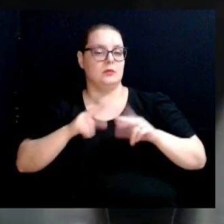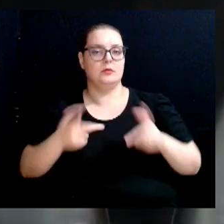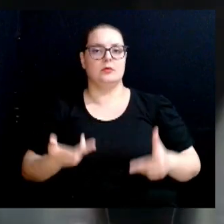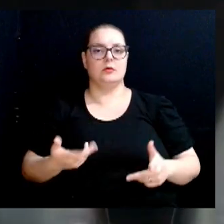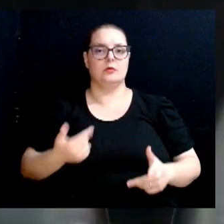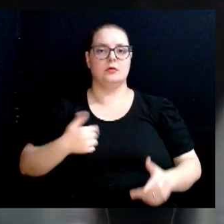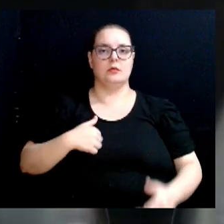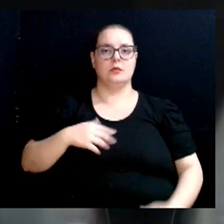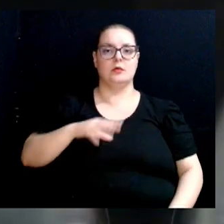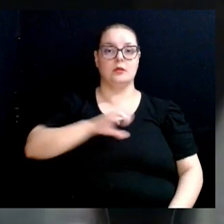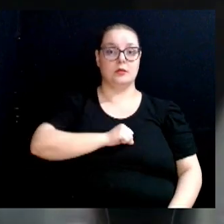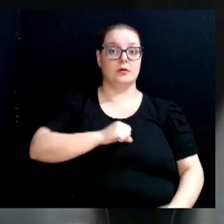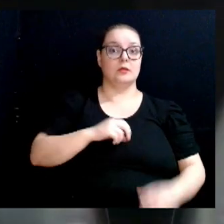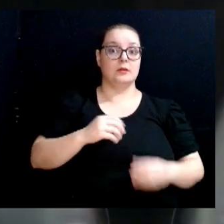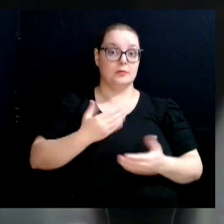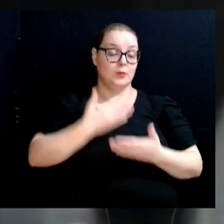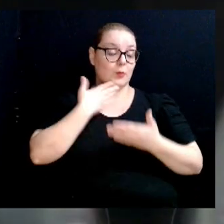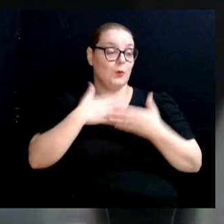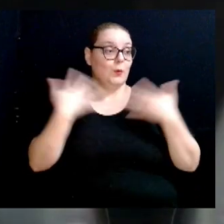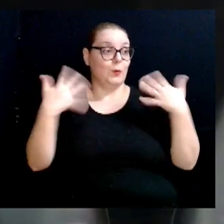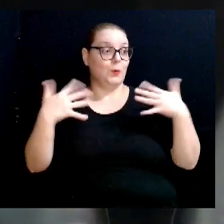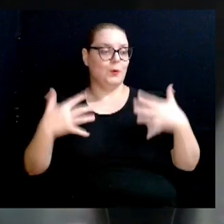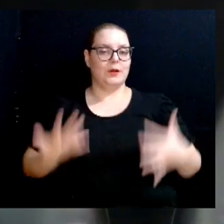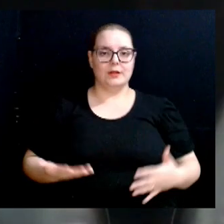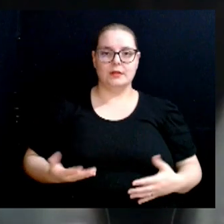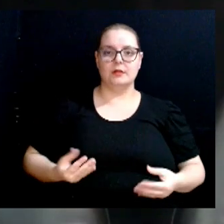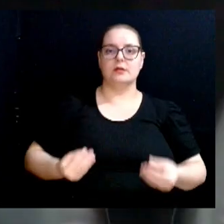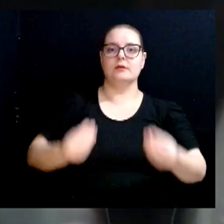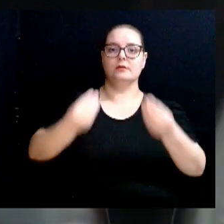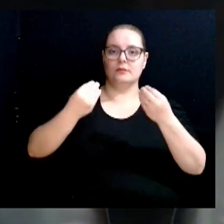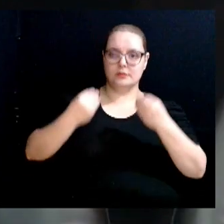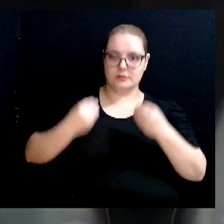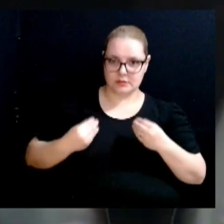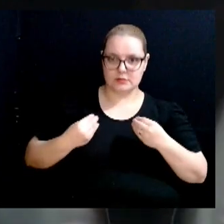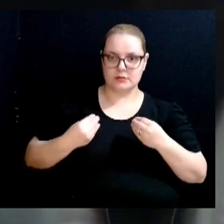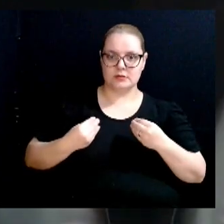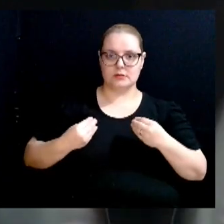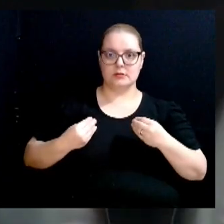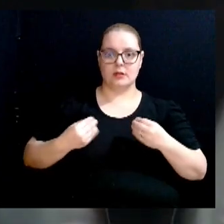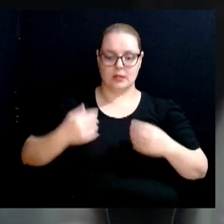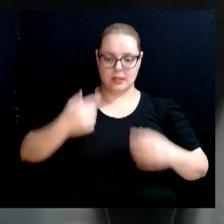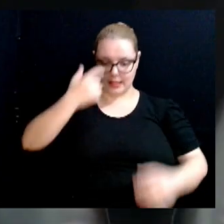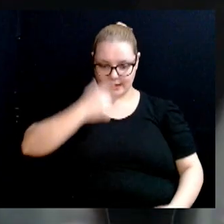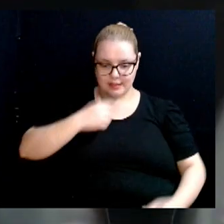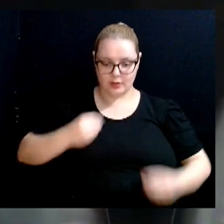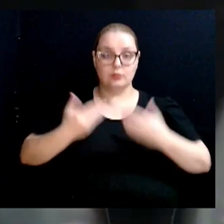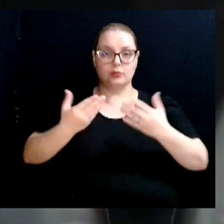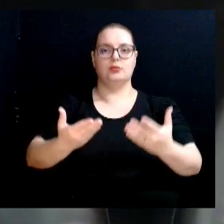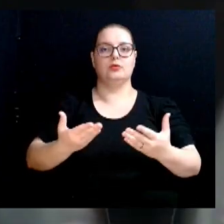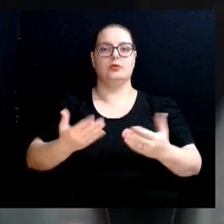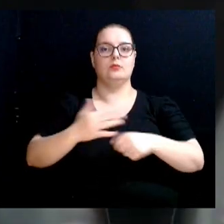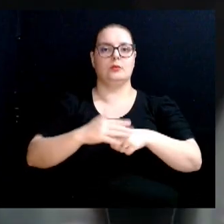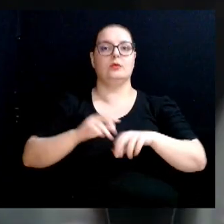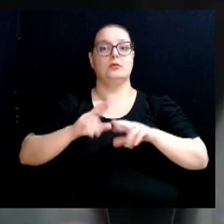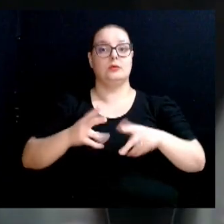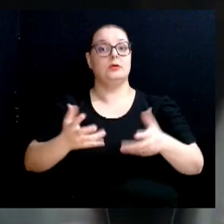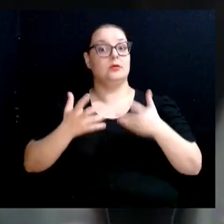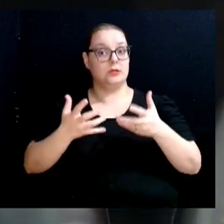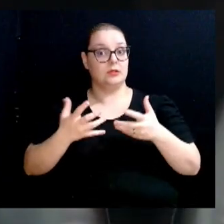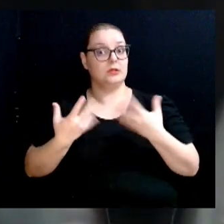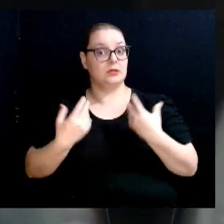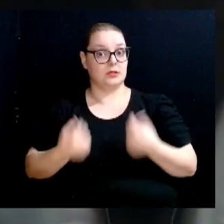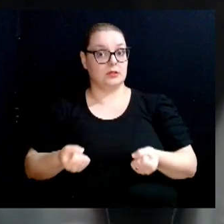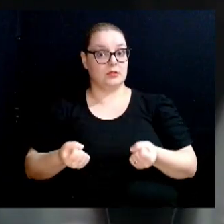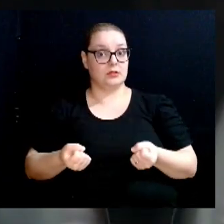surpresa, né? E aí você traz a novidade, você traz uma demonstração de carinho diferente, que é a que você gostaria de receber, para